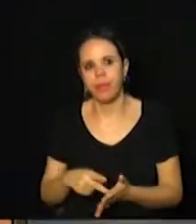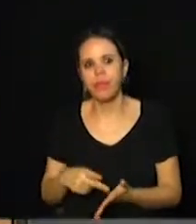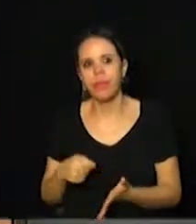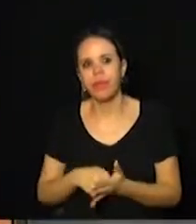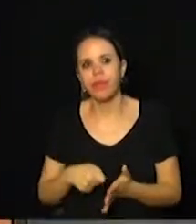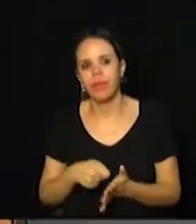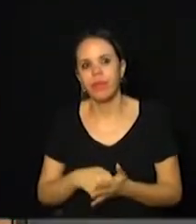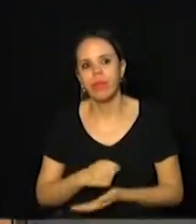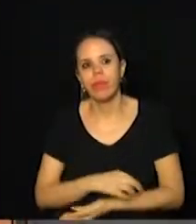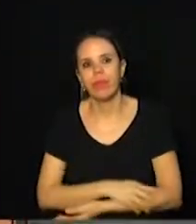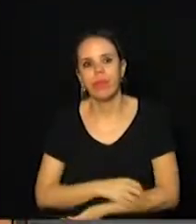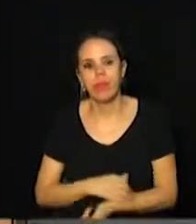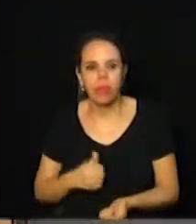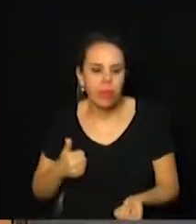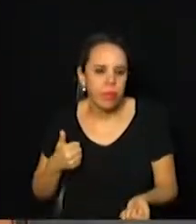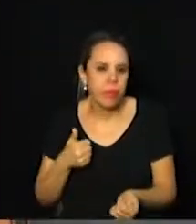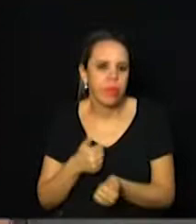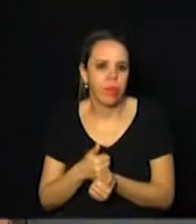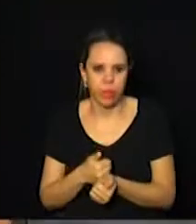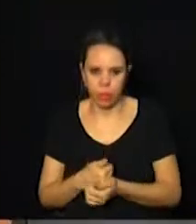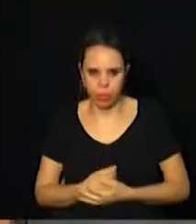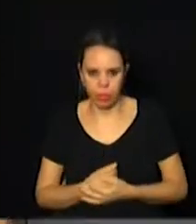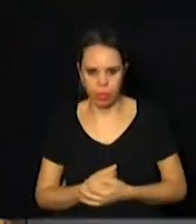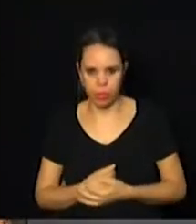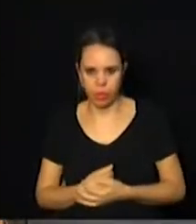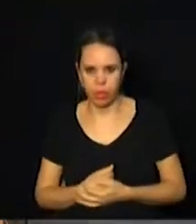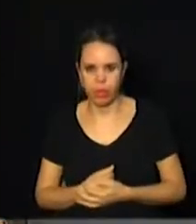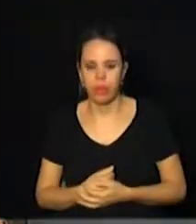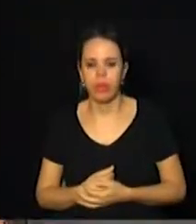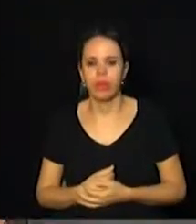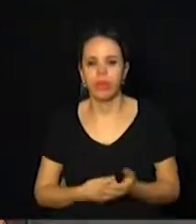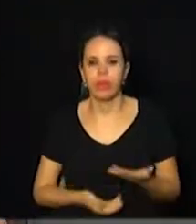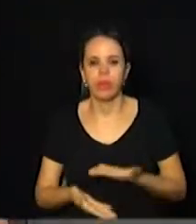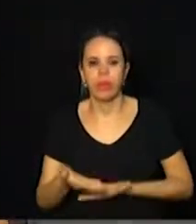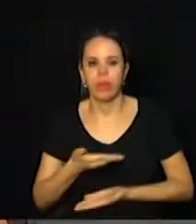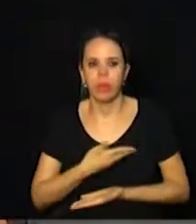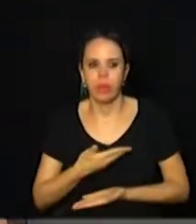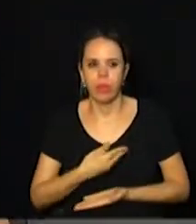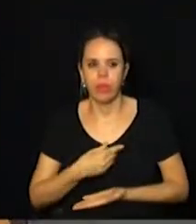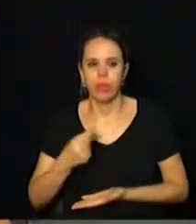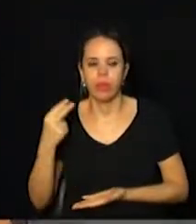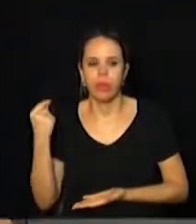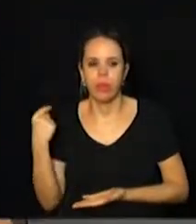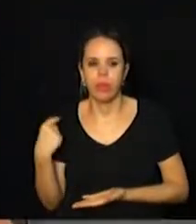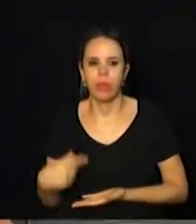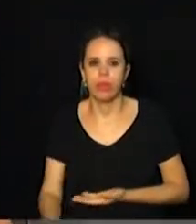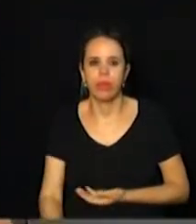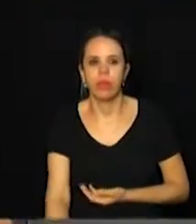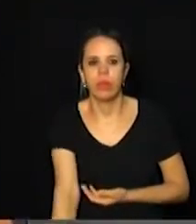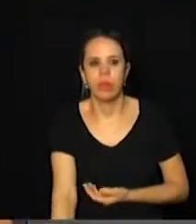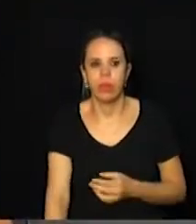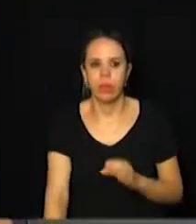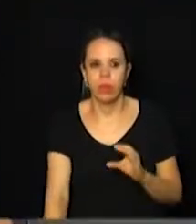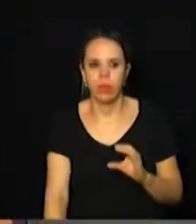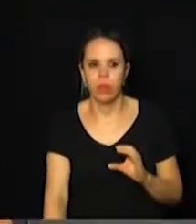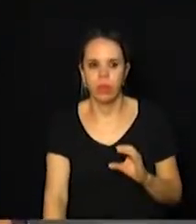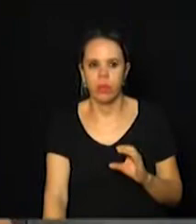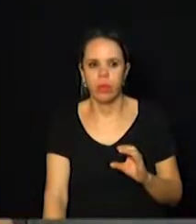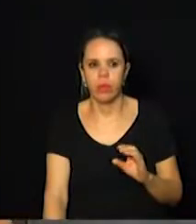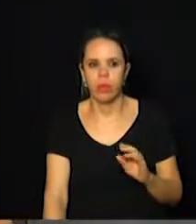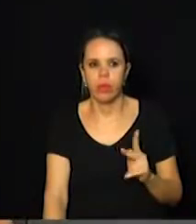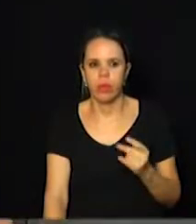foi a luta que nos aproximou inclusive numa relação aqui de amizade tal com o Chico né